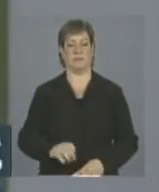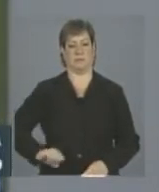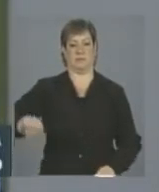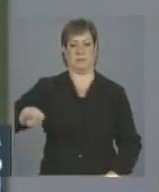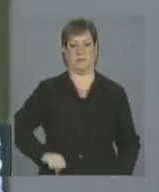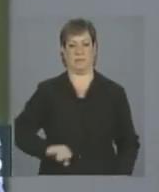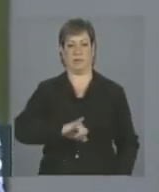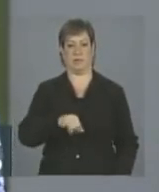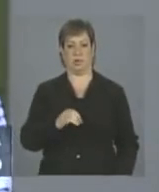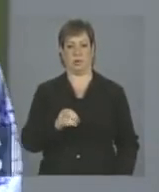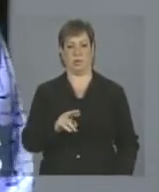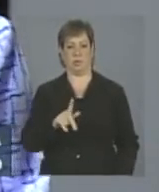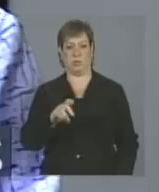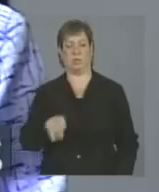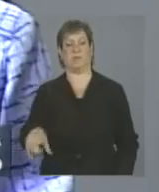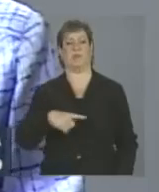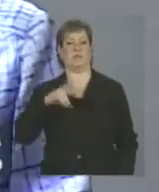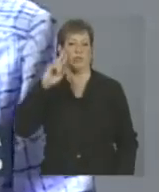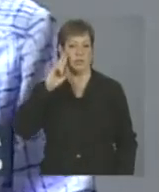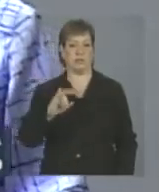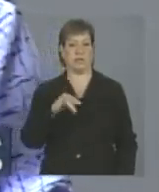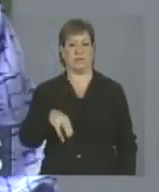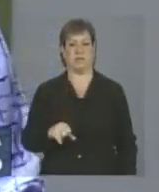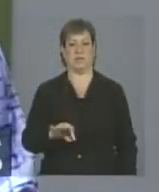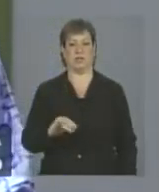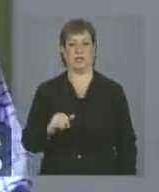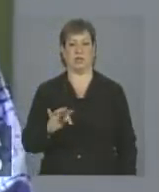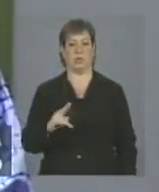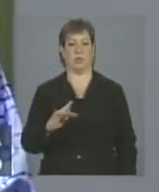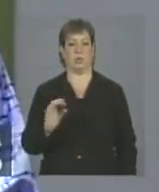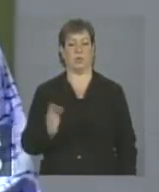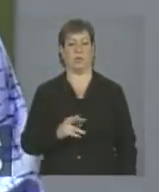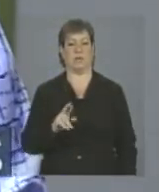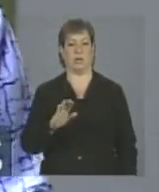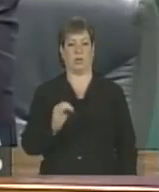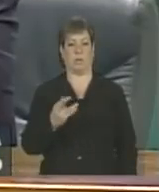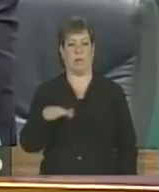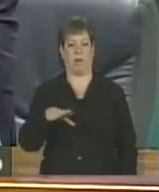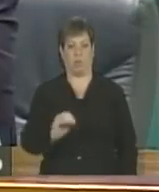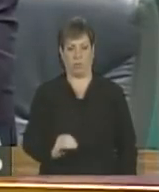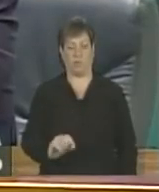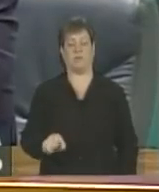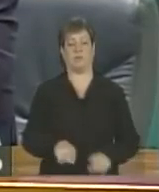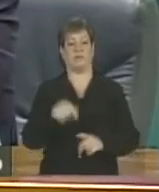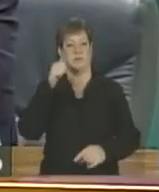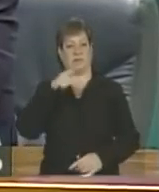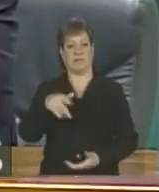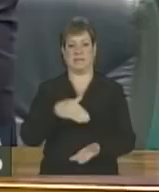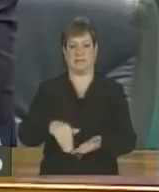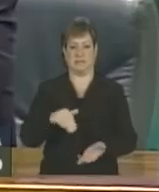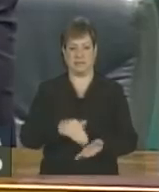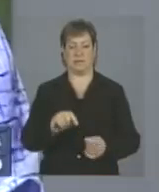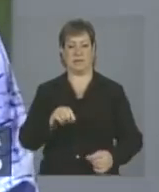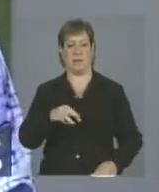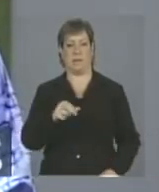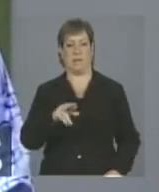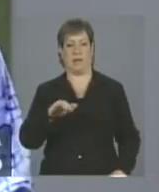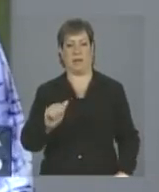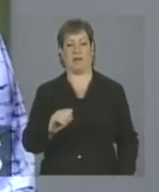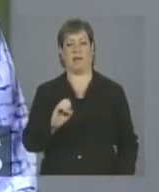embaixador Jorge Lamazieri, diretor do Instituto Rio Branco, a secretária Maria